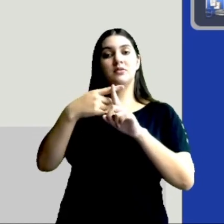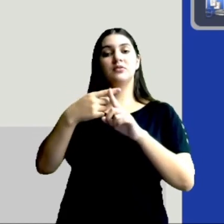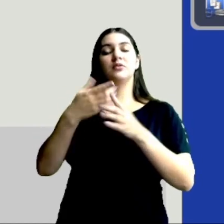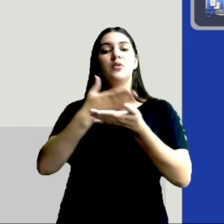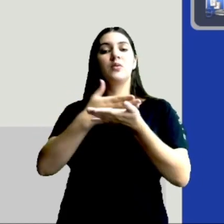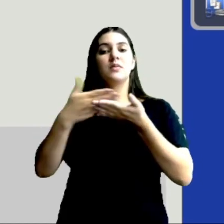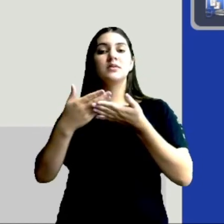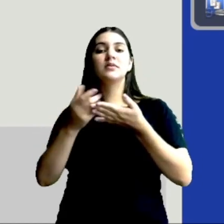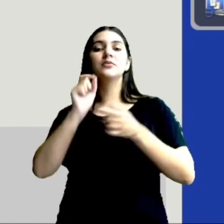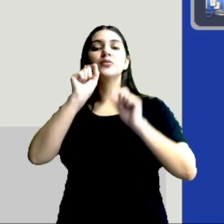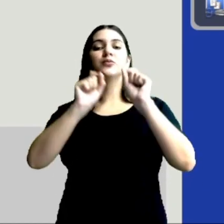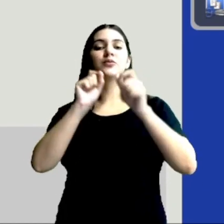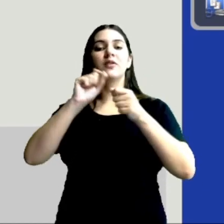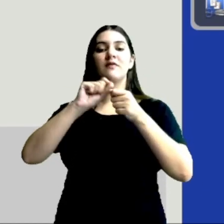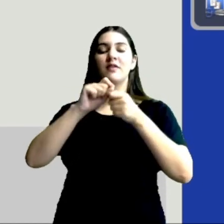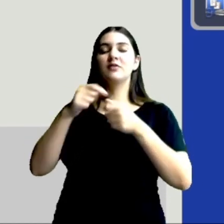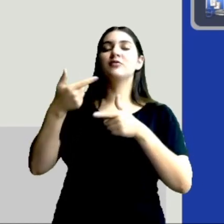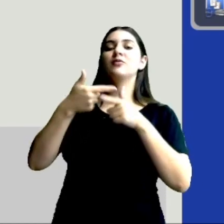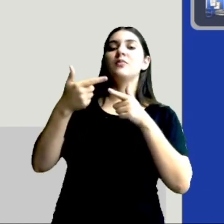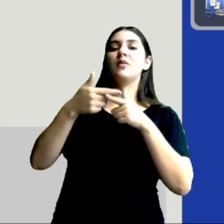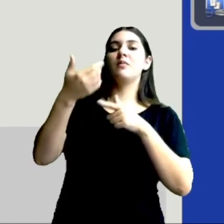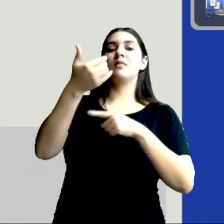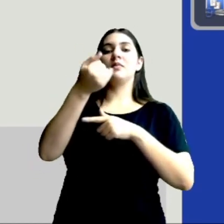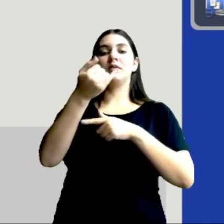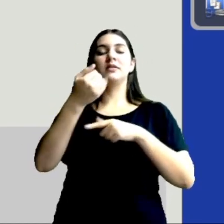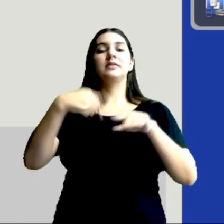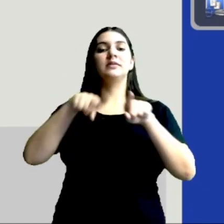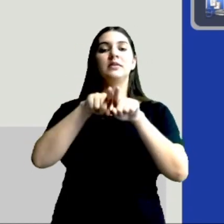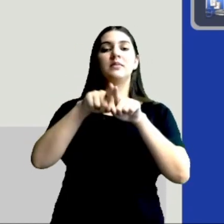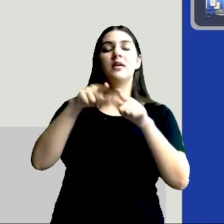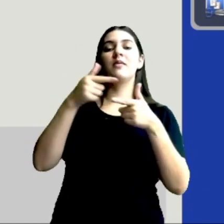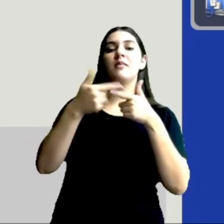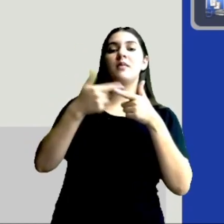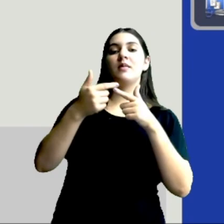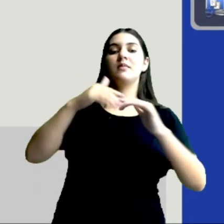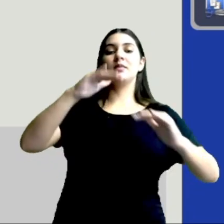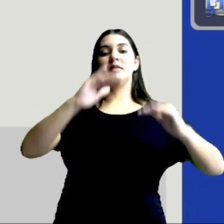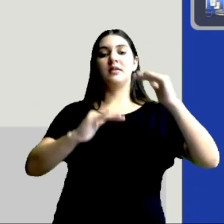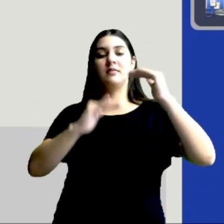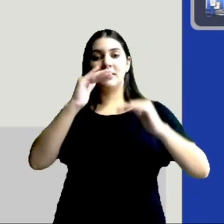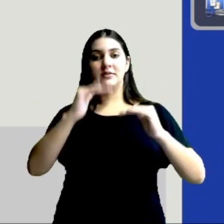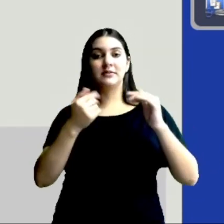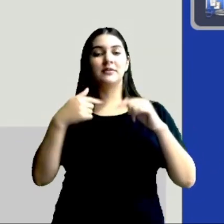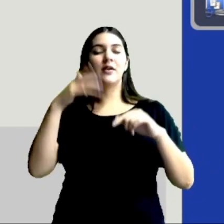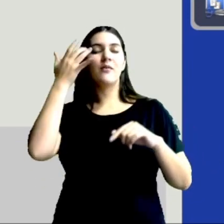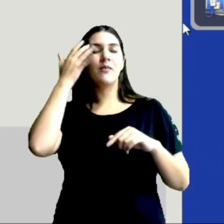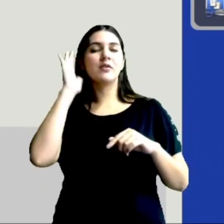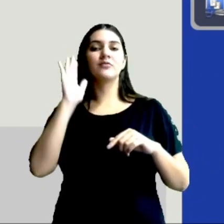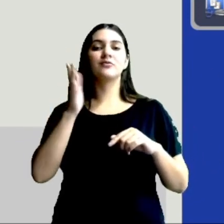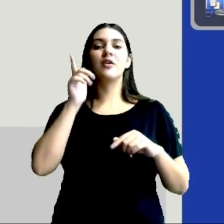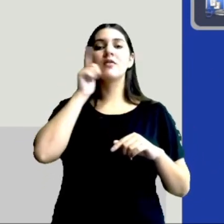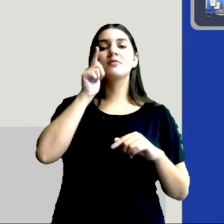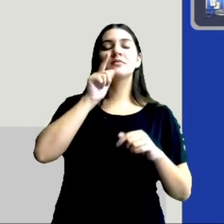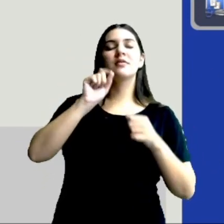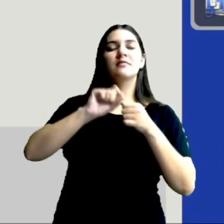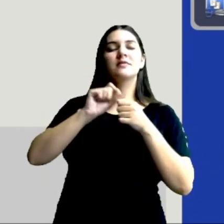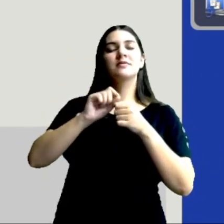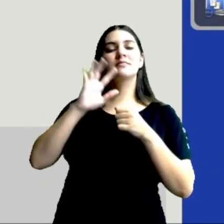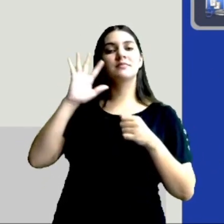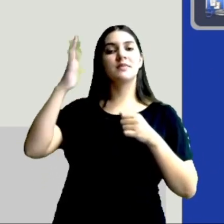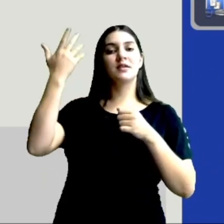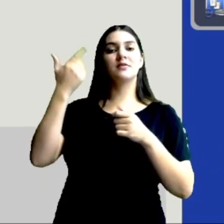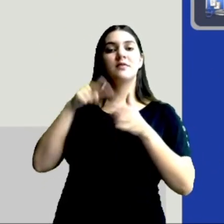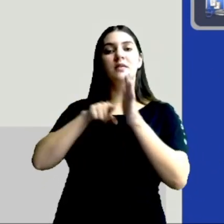gente fez, daquele problema com as canetas, com os problemas da balança, eu acho que vocês já conseguem fazer um desse daqui. O que é